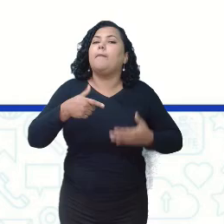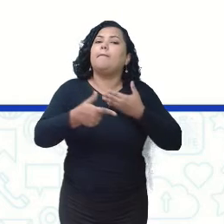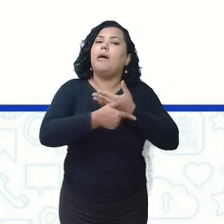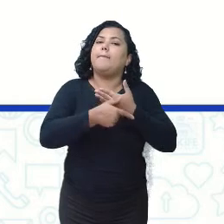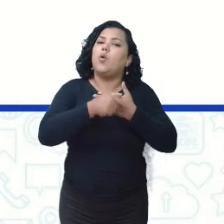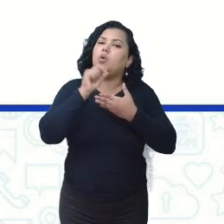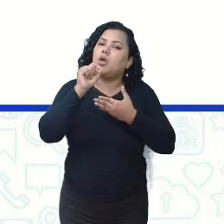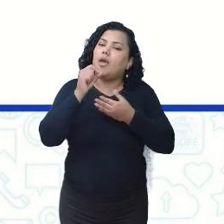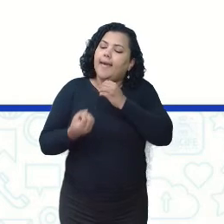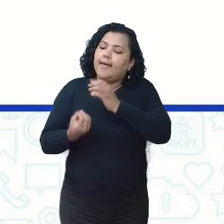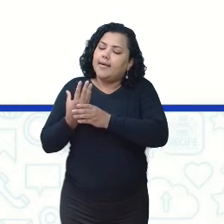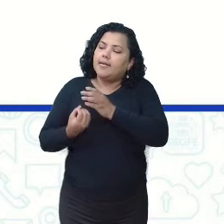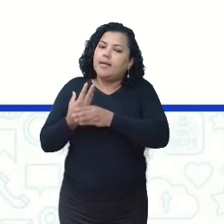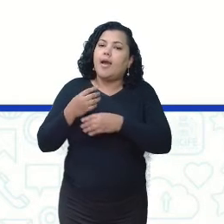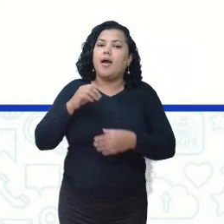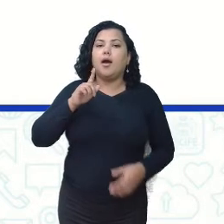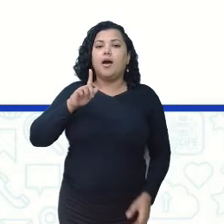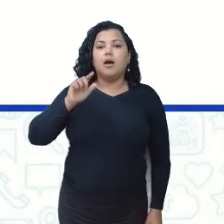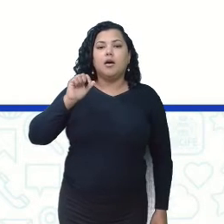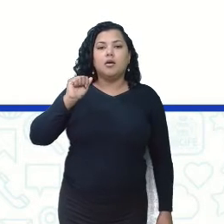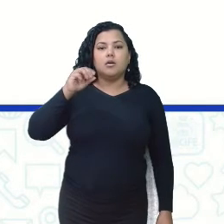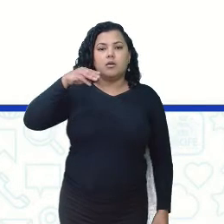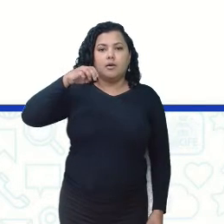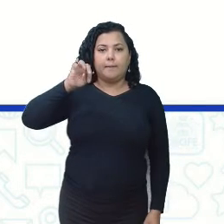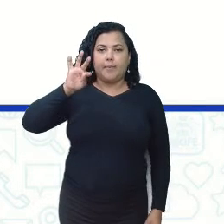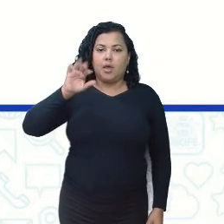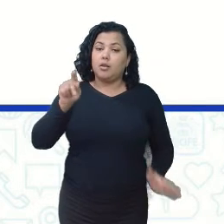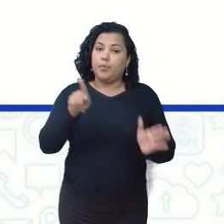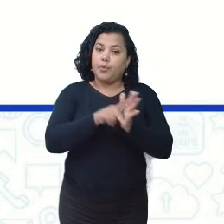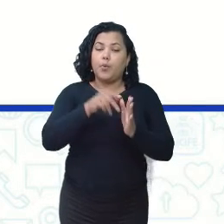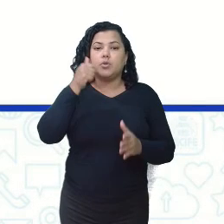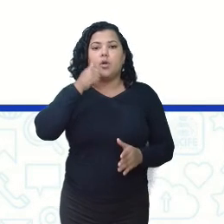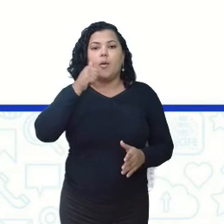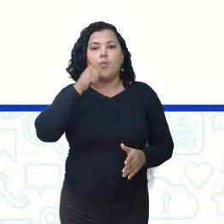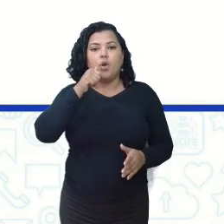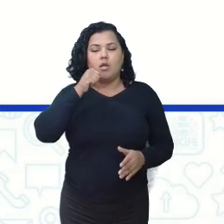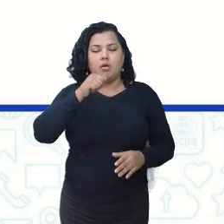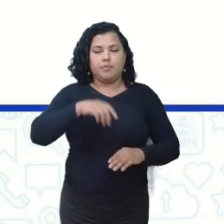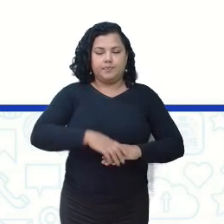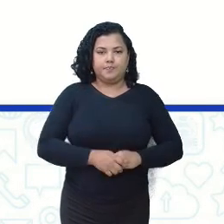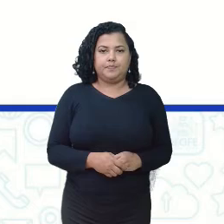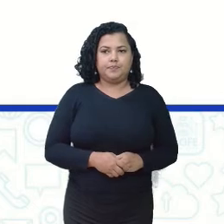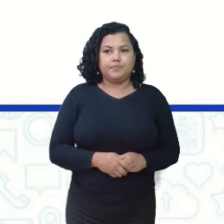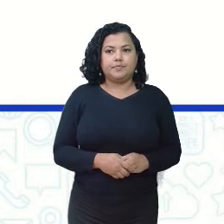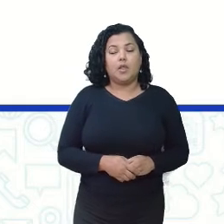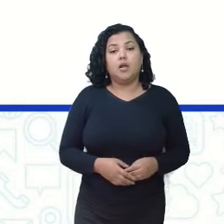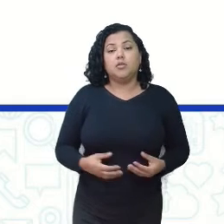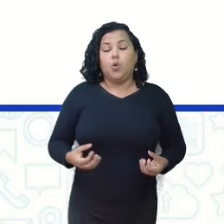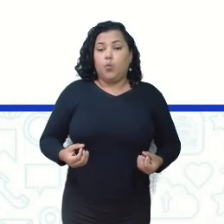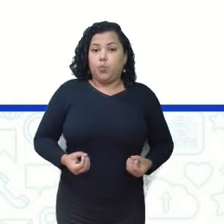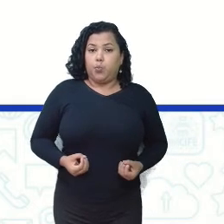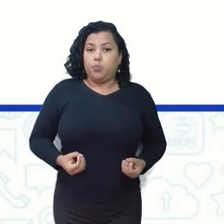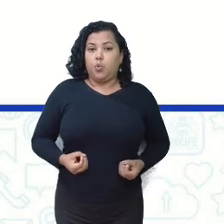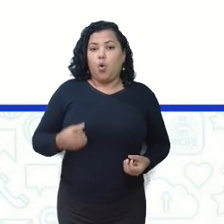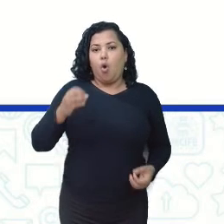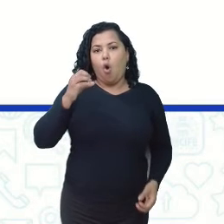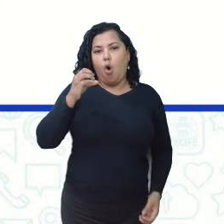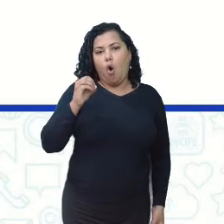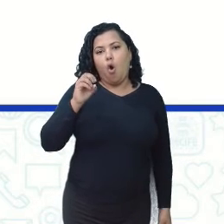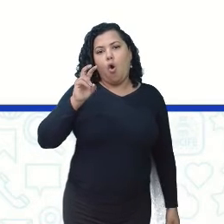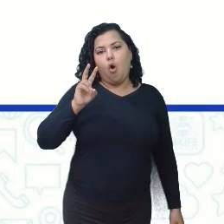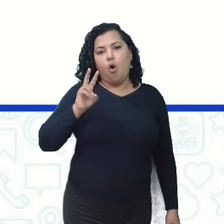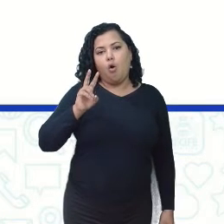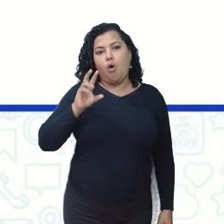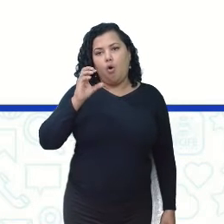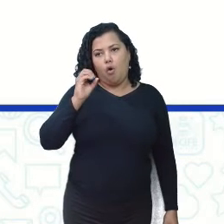pela produção dos gametas femininos, que são os ovócitos. O ovócito, ele só recebe o nome